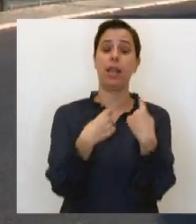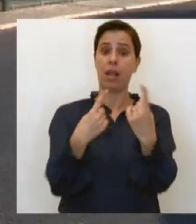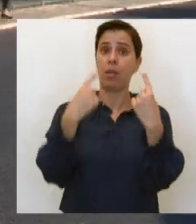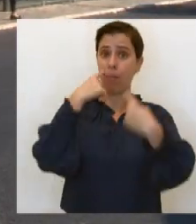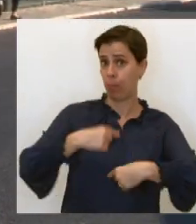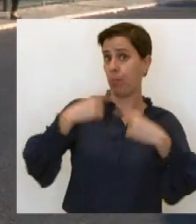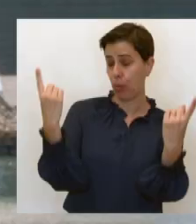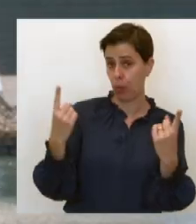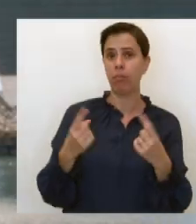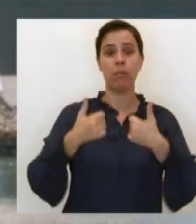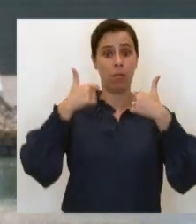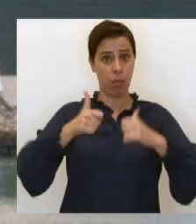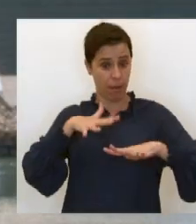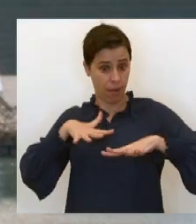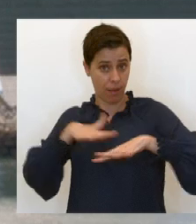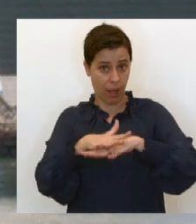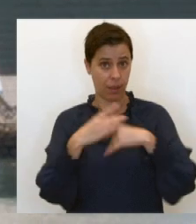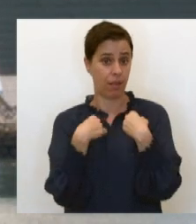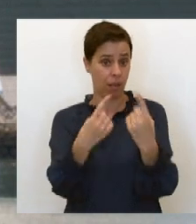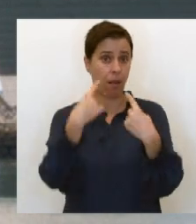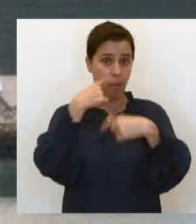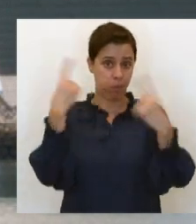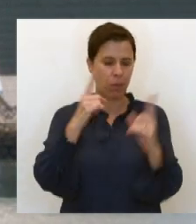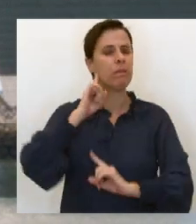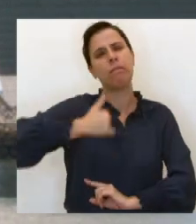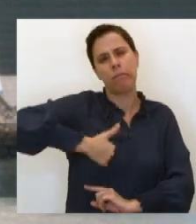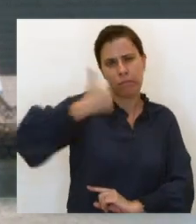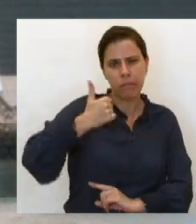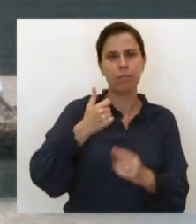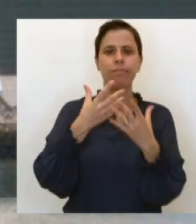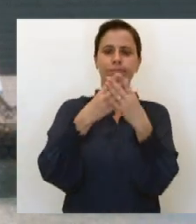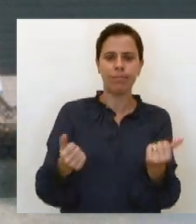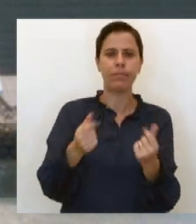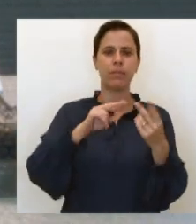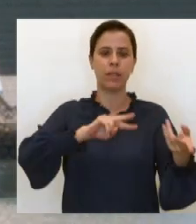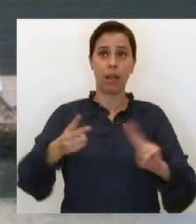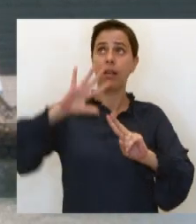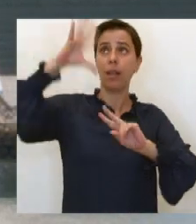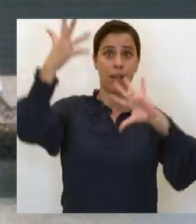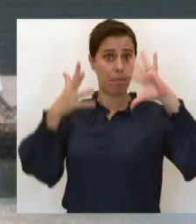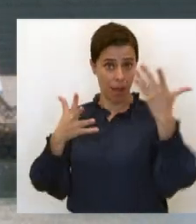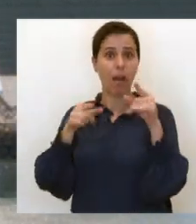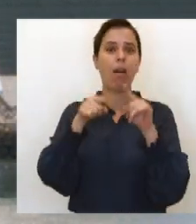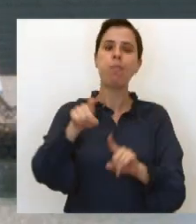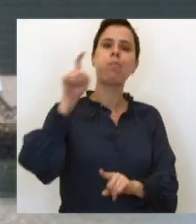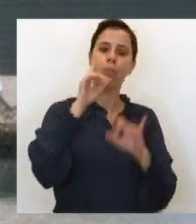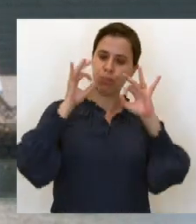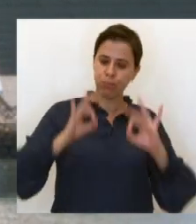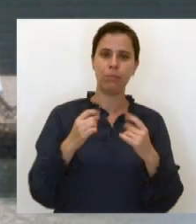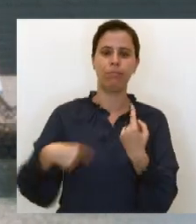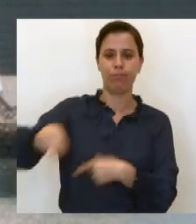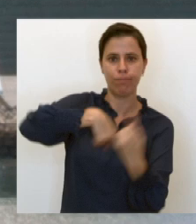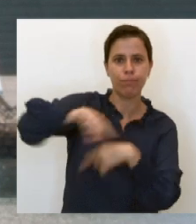transportes públicos. Uma boa rede de transportes públicos é fundamental para combater as alterações climáticas, para garantir